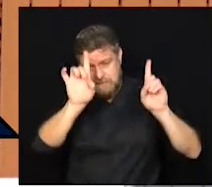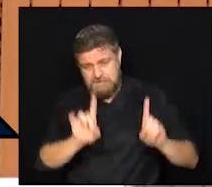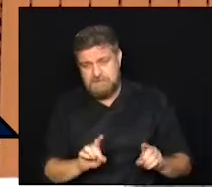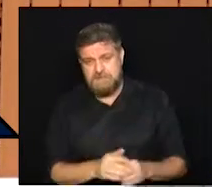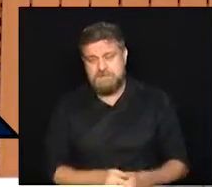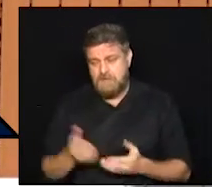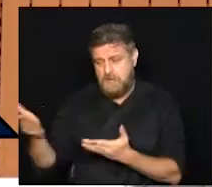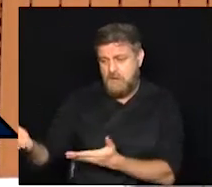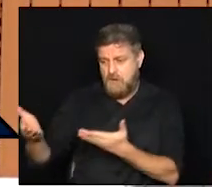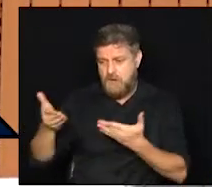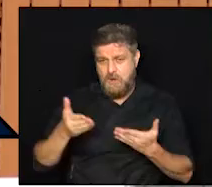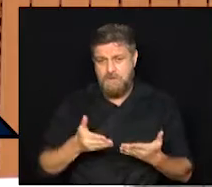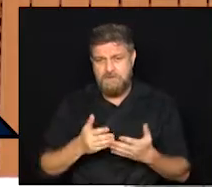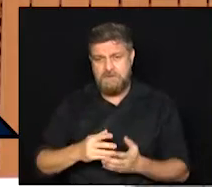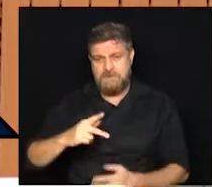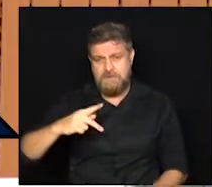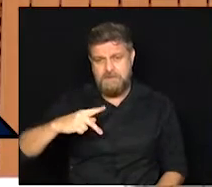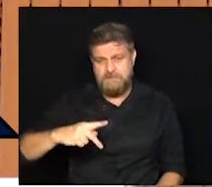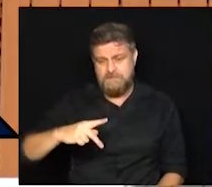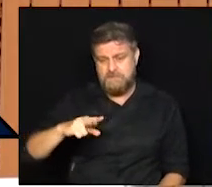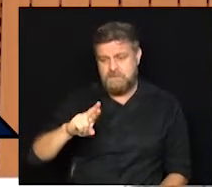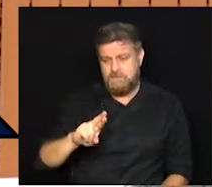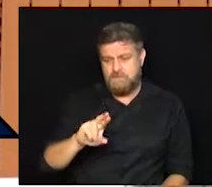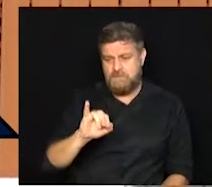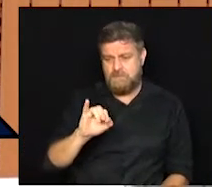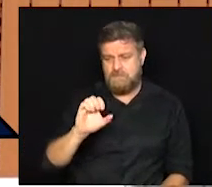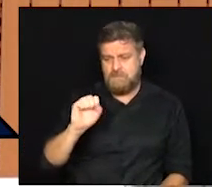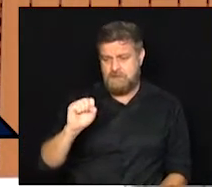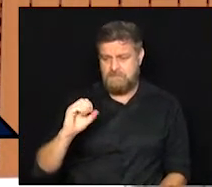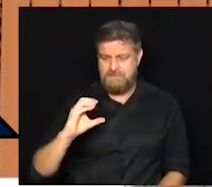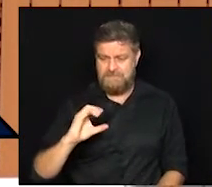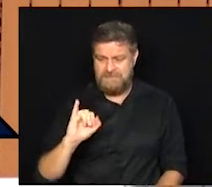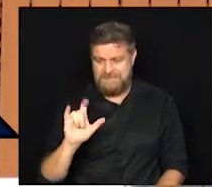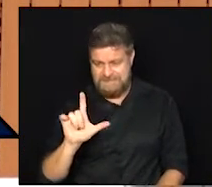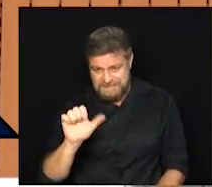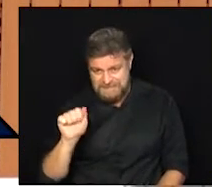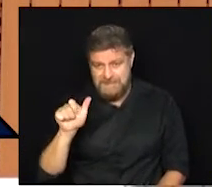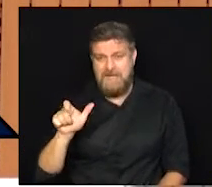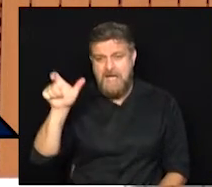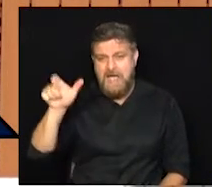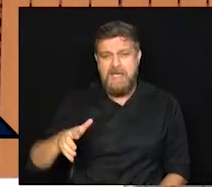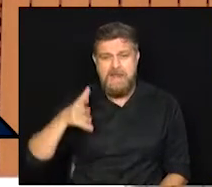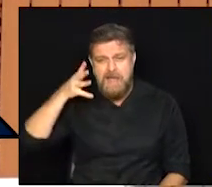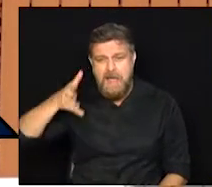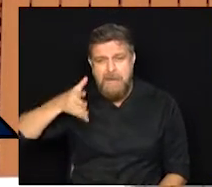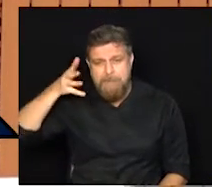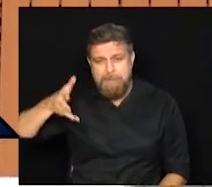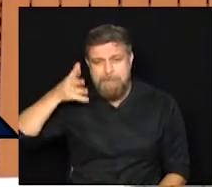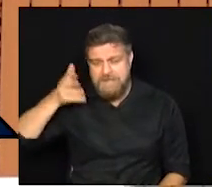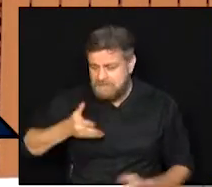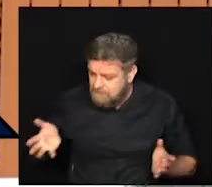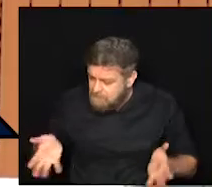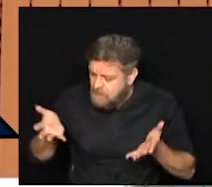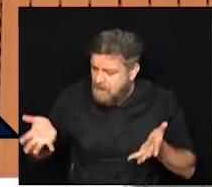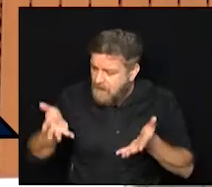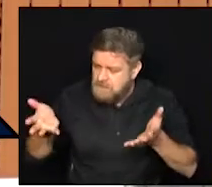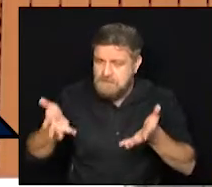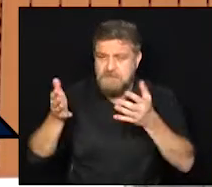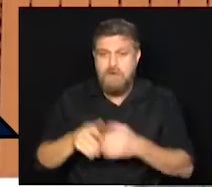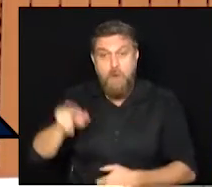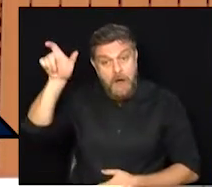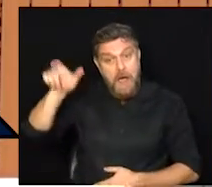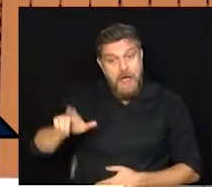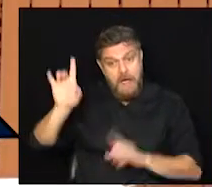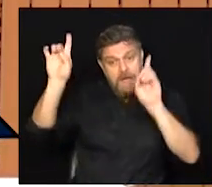Fernanda. Ela é palestrante, motivacional, e ela é uma pessoa com deficiência. Então, eu gostaria de fazer